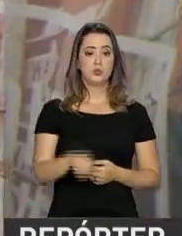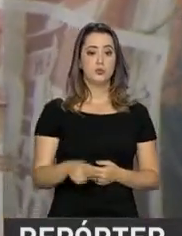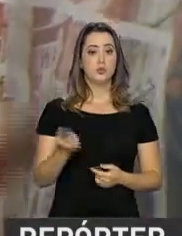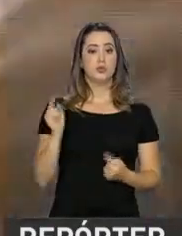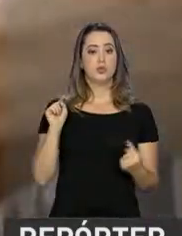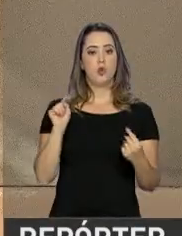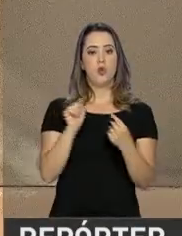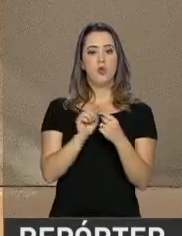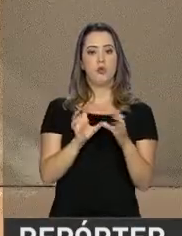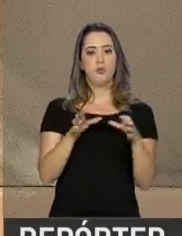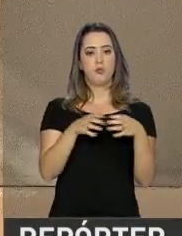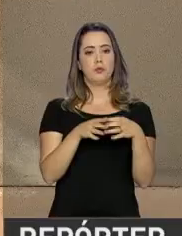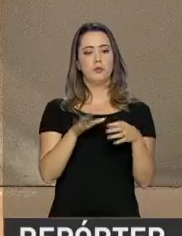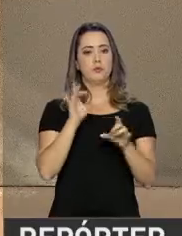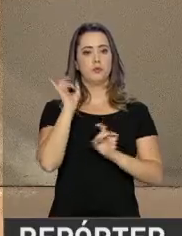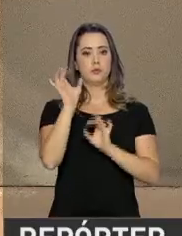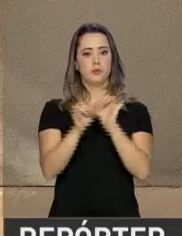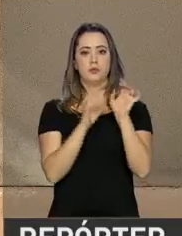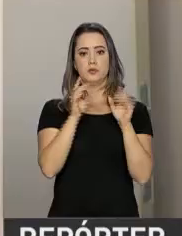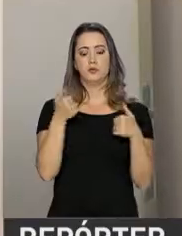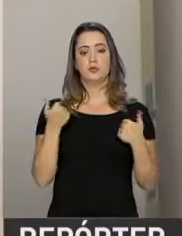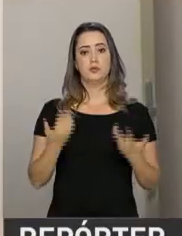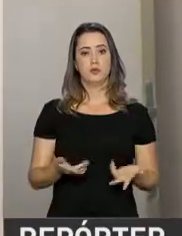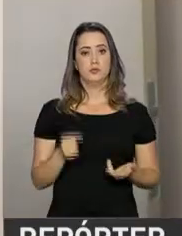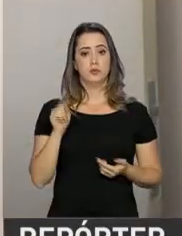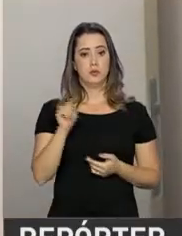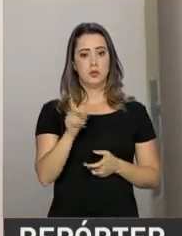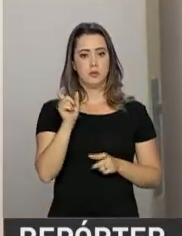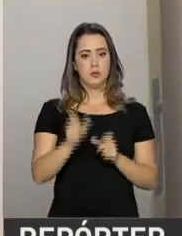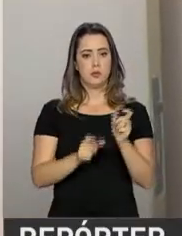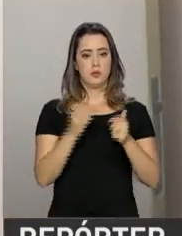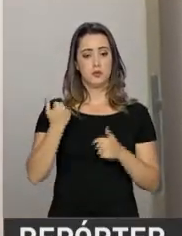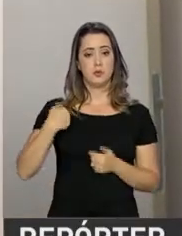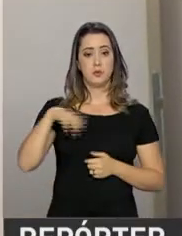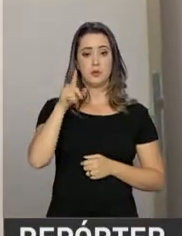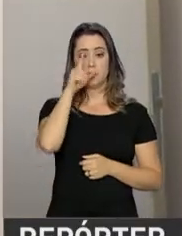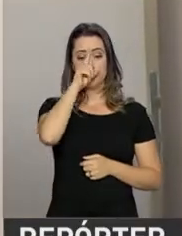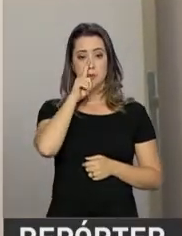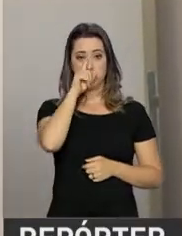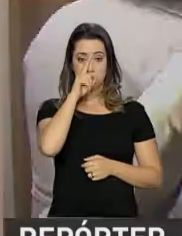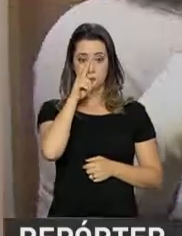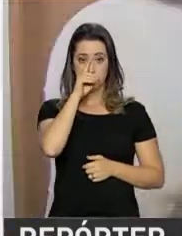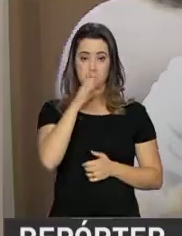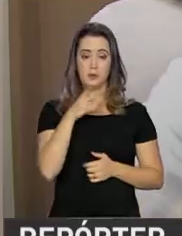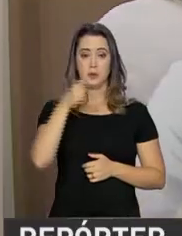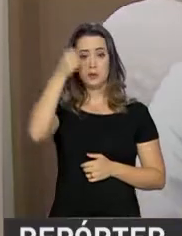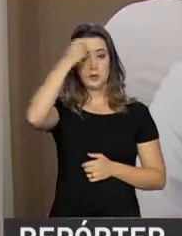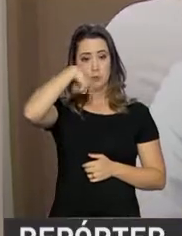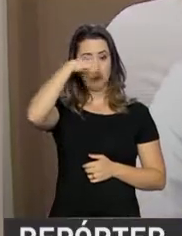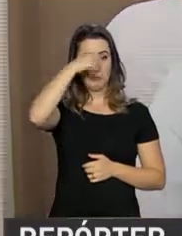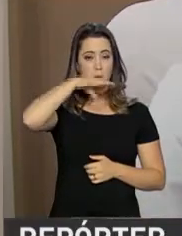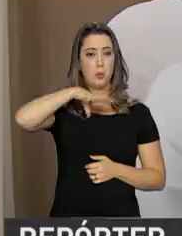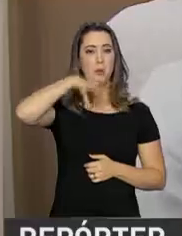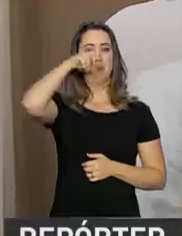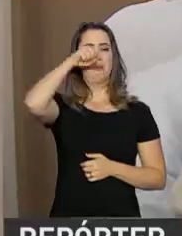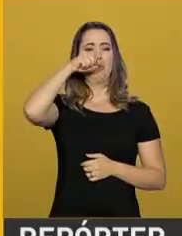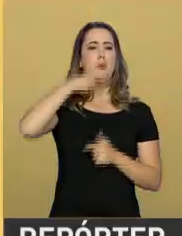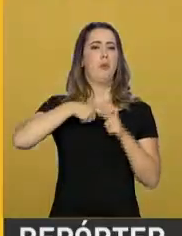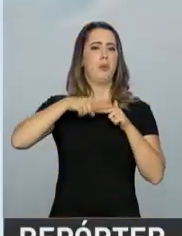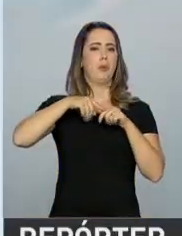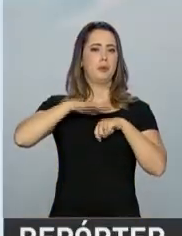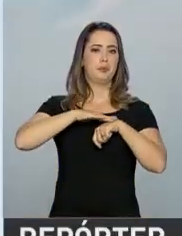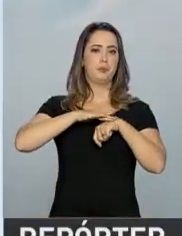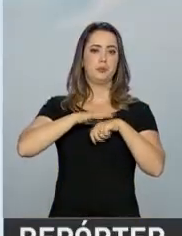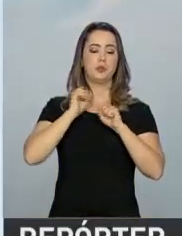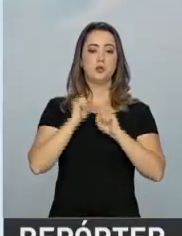direcionada a públicos específicos aqueles com maior risco ao agravamento de doenças respiratórias podem